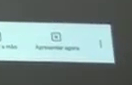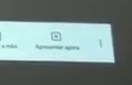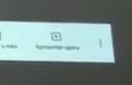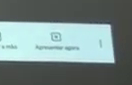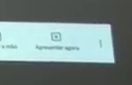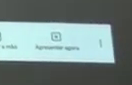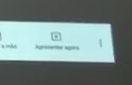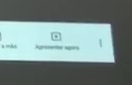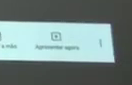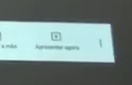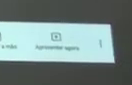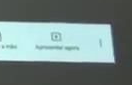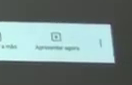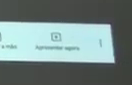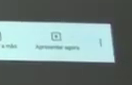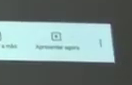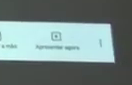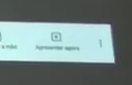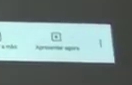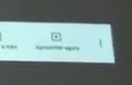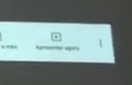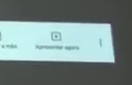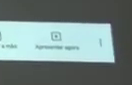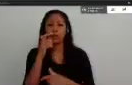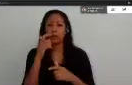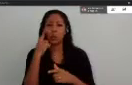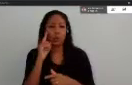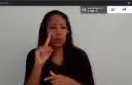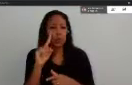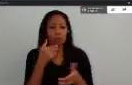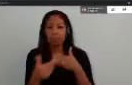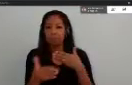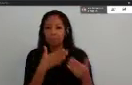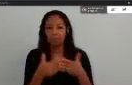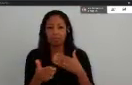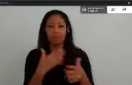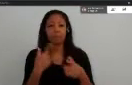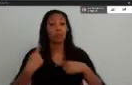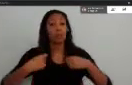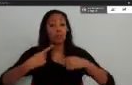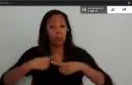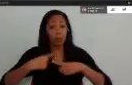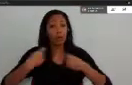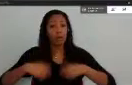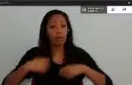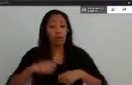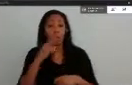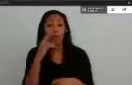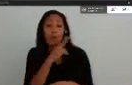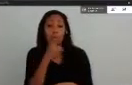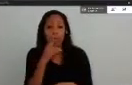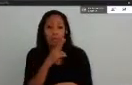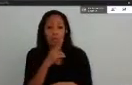isso. Feriado, o dia que for. O dia que for, porque temos que correr atrás do tempo. Chegou